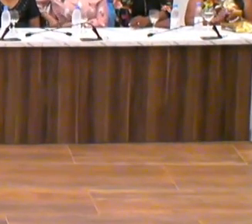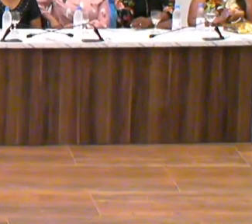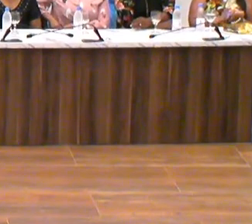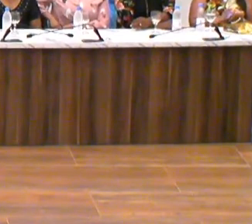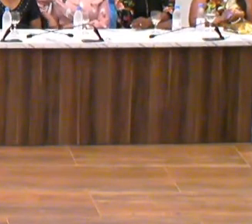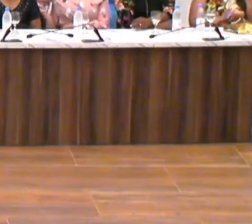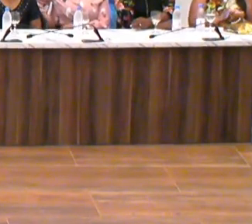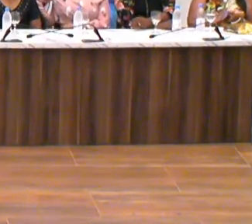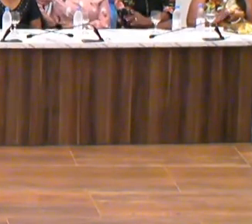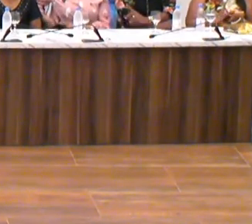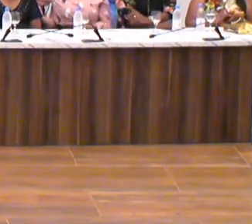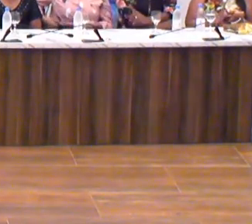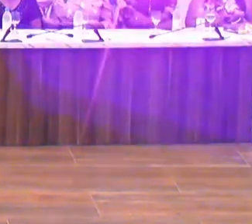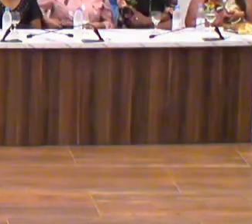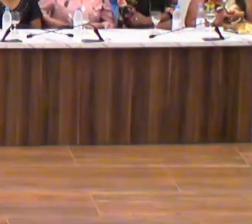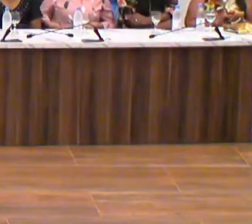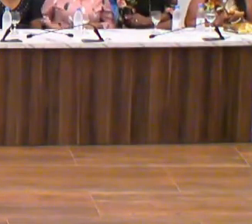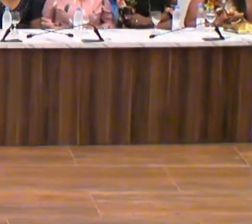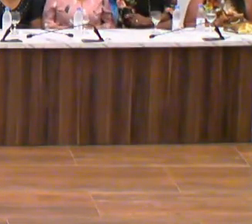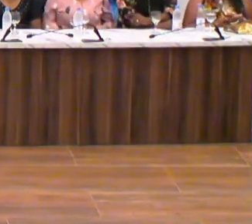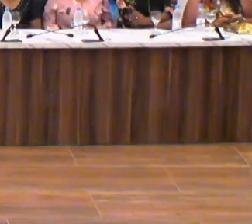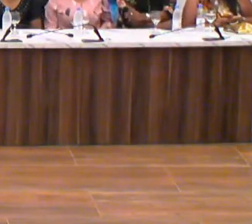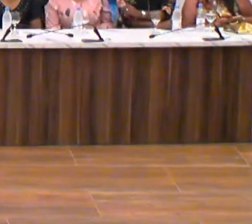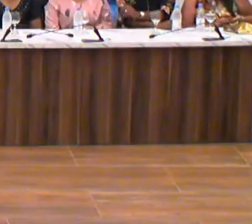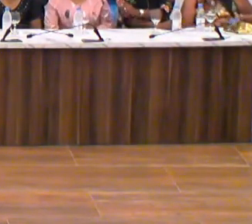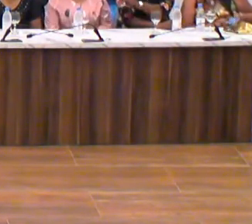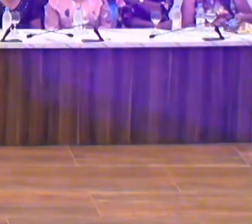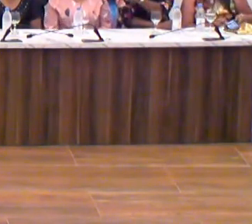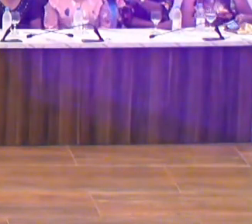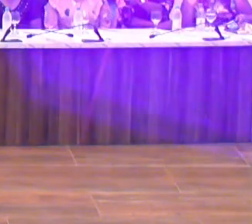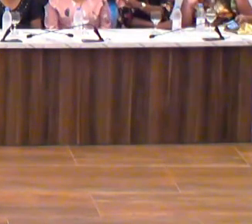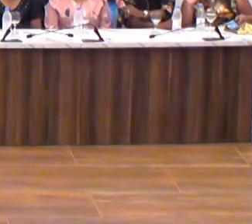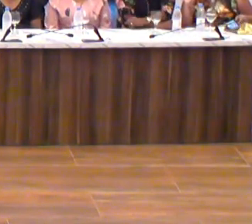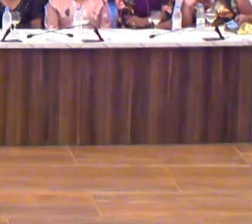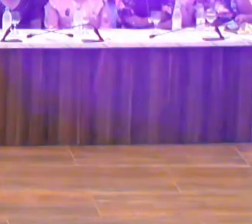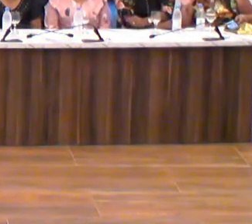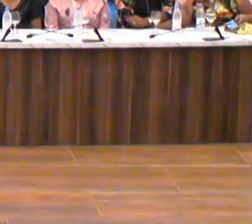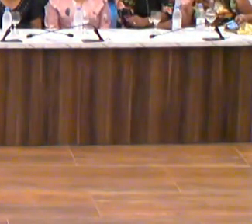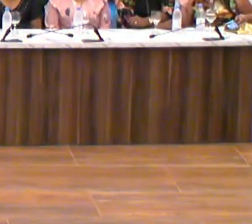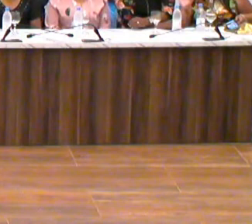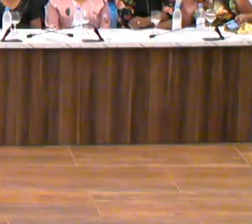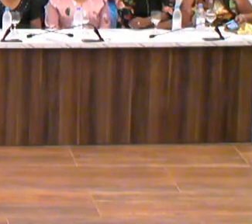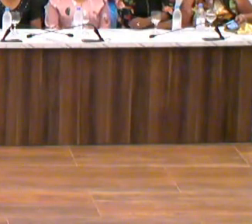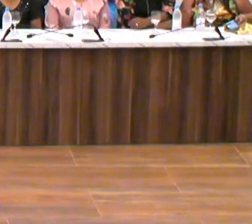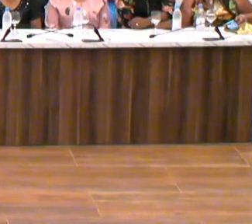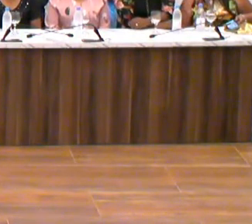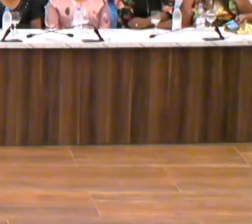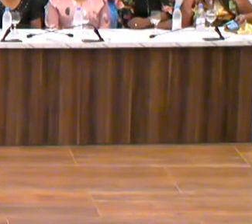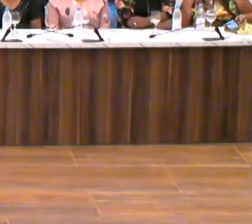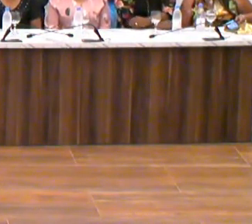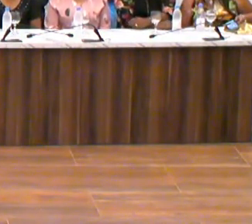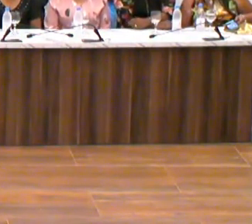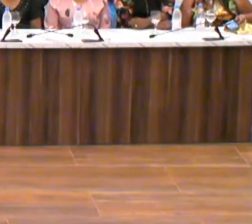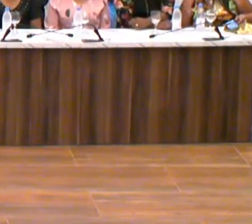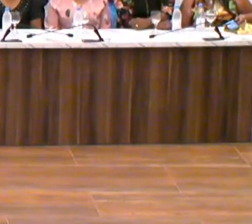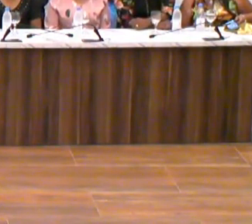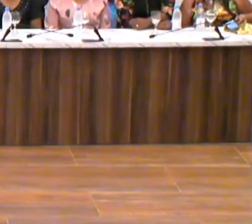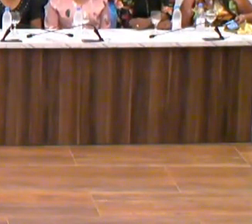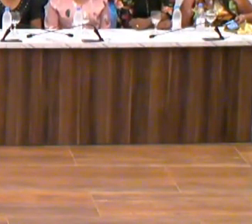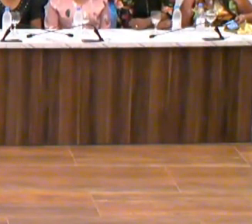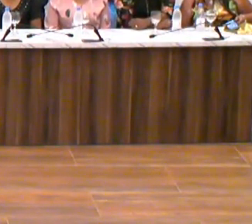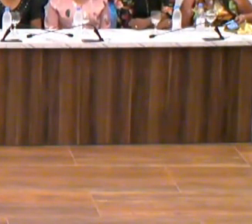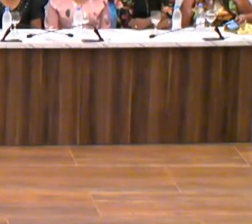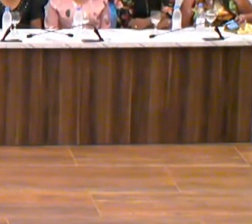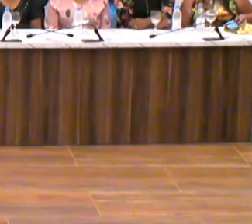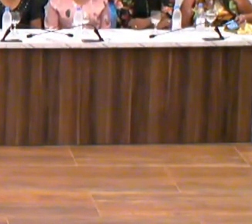Paula Castro de Melo, Valéria Maria de Souza, Valmir Rocha Rodrigues